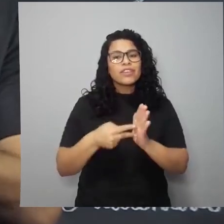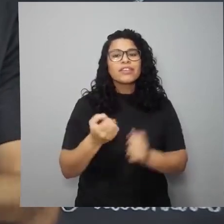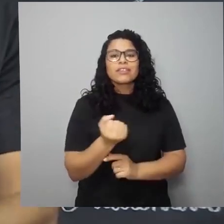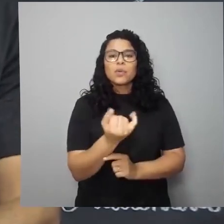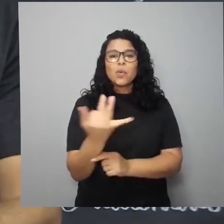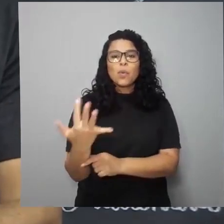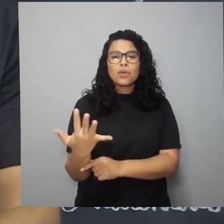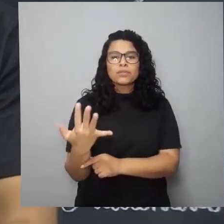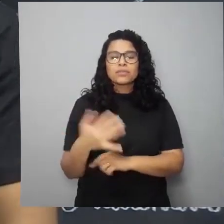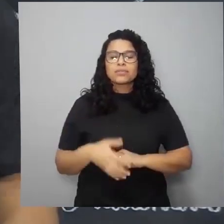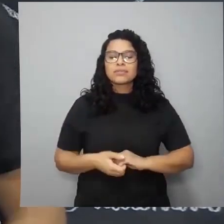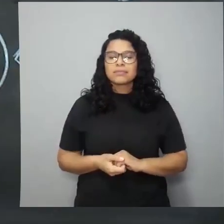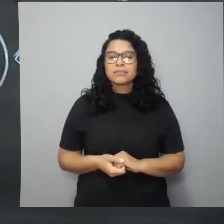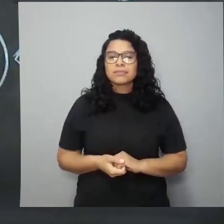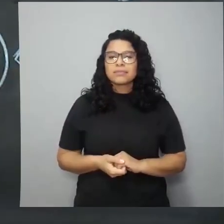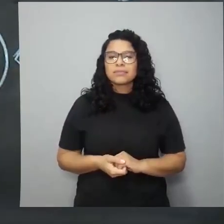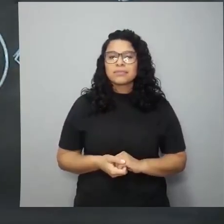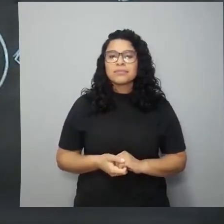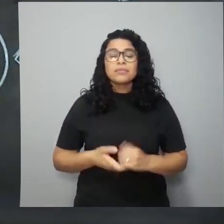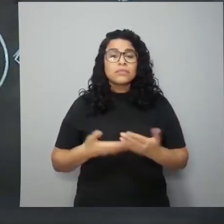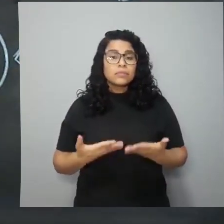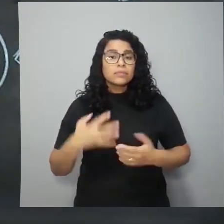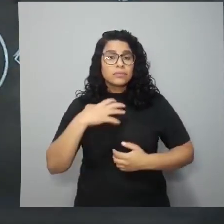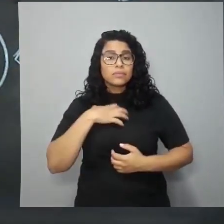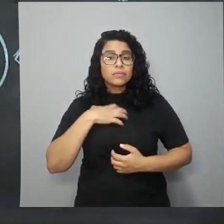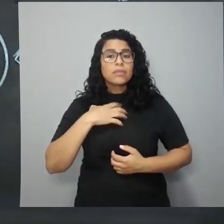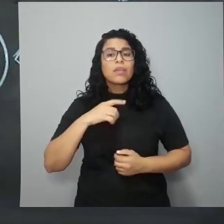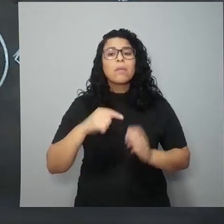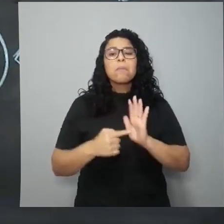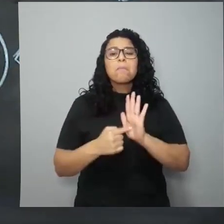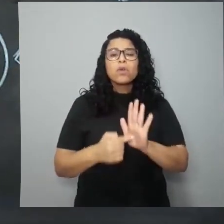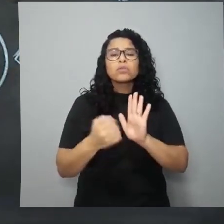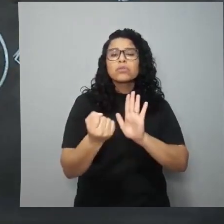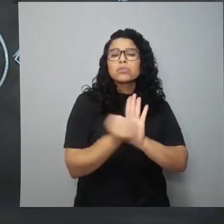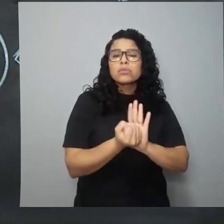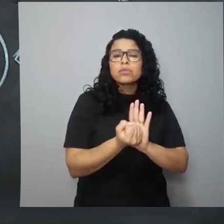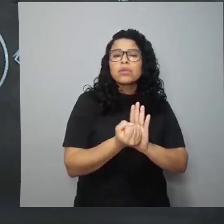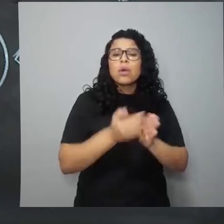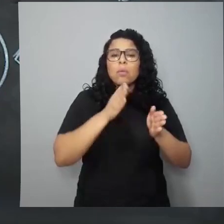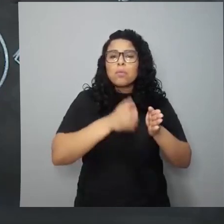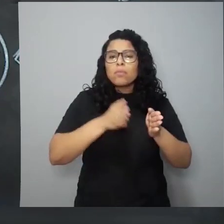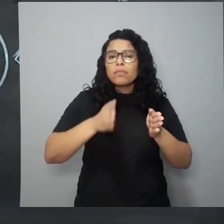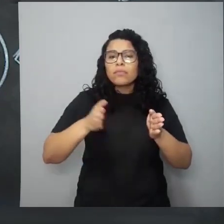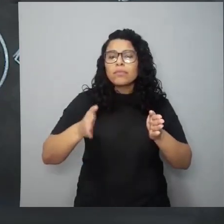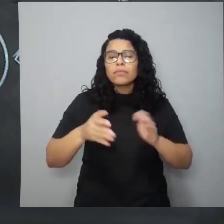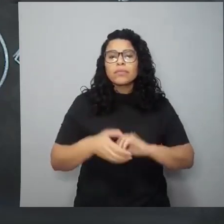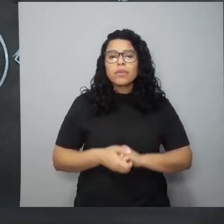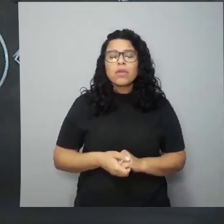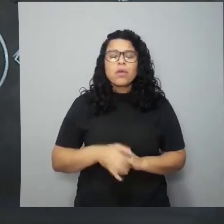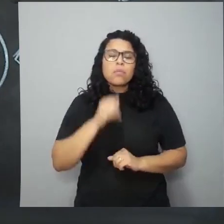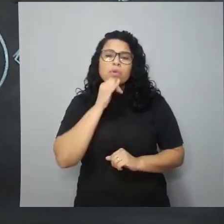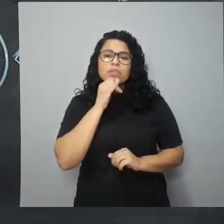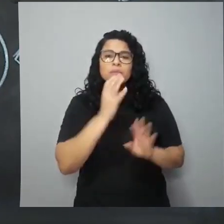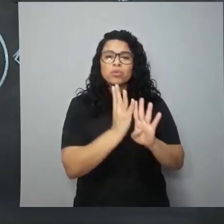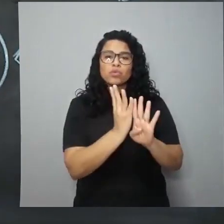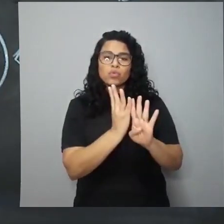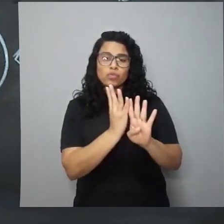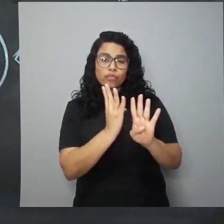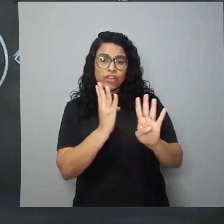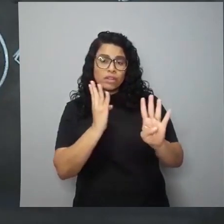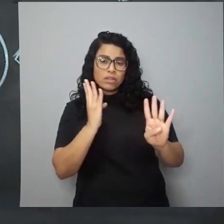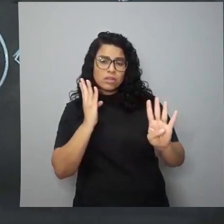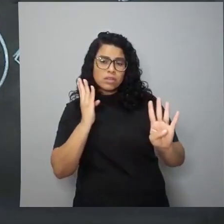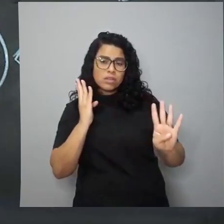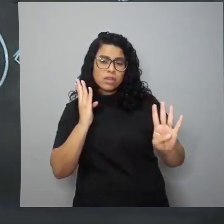que indica quantidade. A função do numeral também é marcar uma posição. Então, se você está numa fila de um